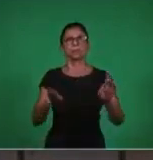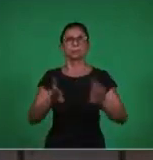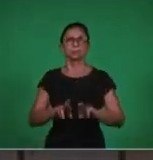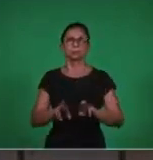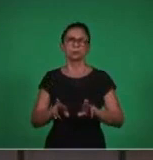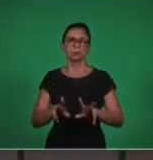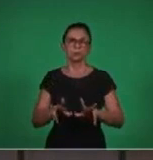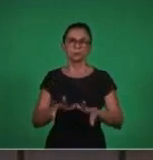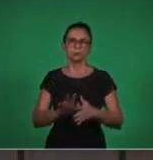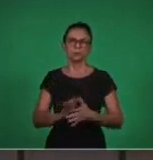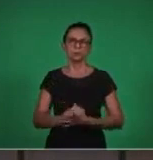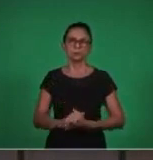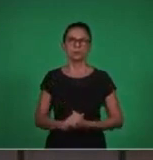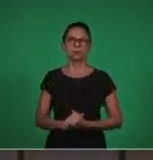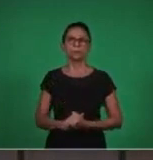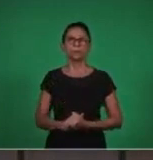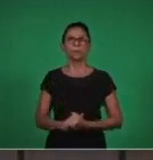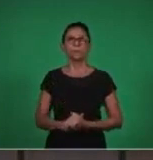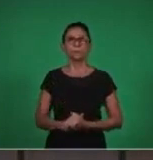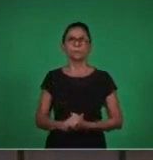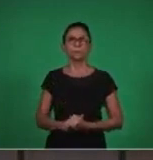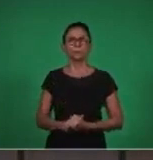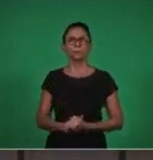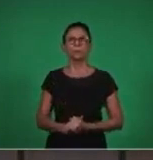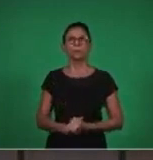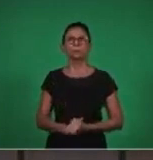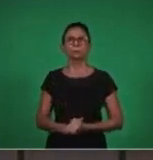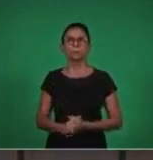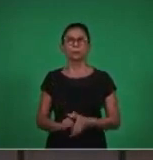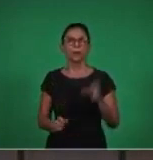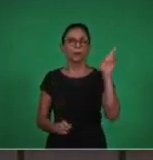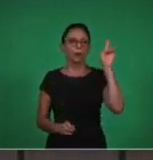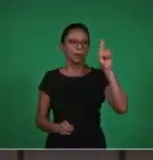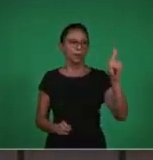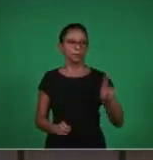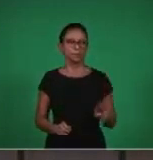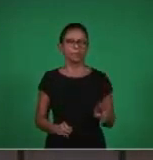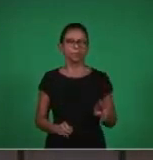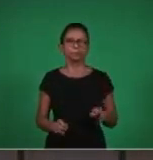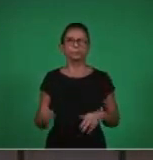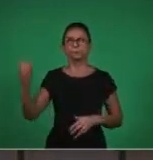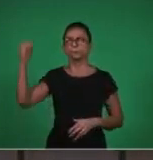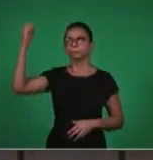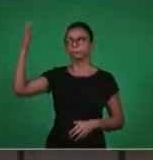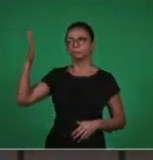existe entre razão e revelação.